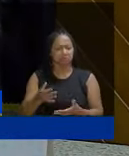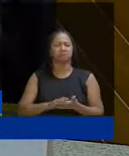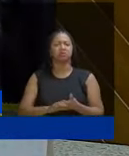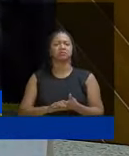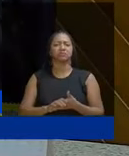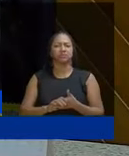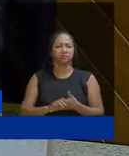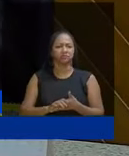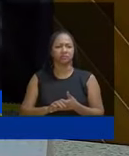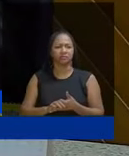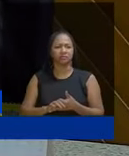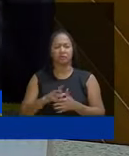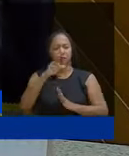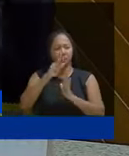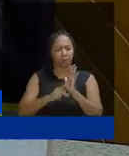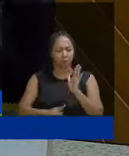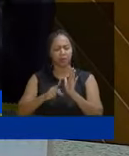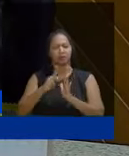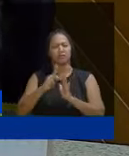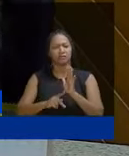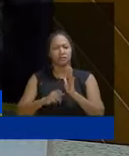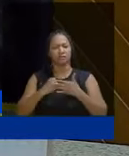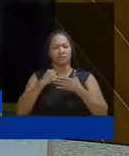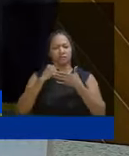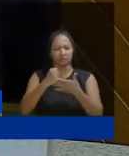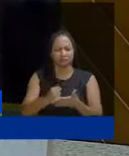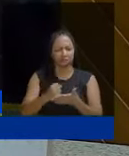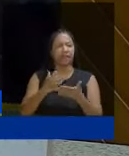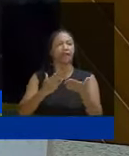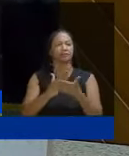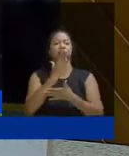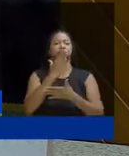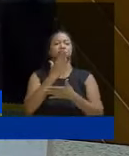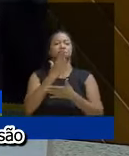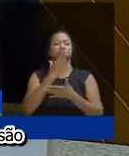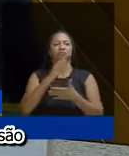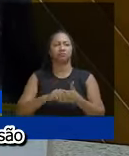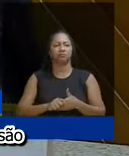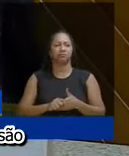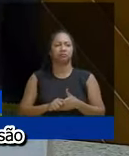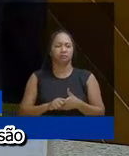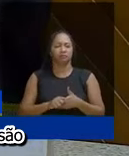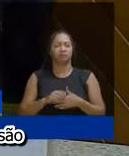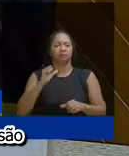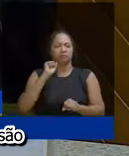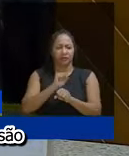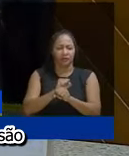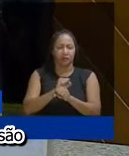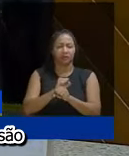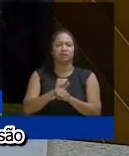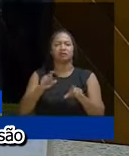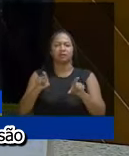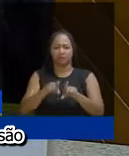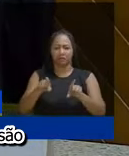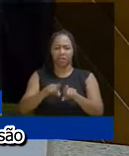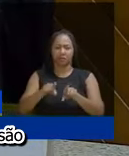construção relativamente ao projeto básico aprovado que pudesse ter provocado a paralisação e